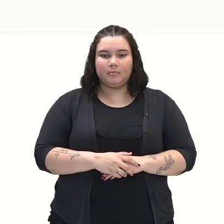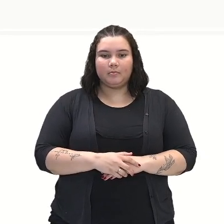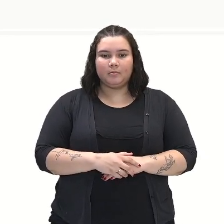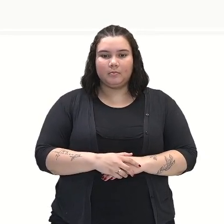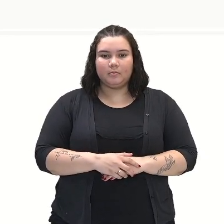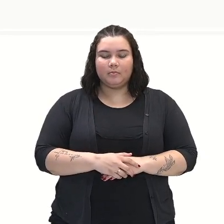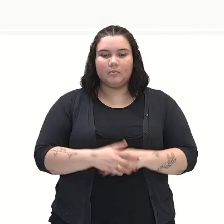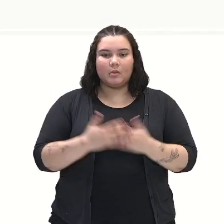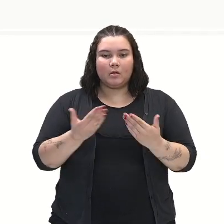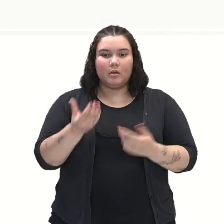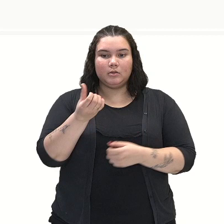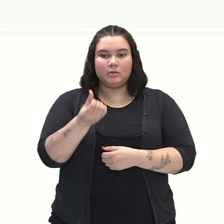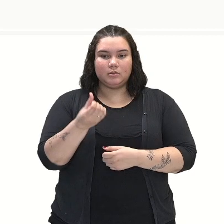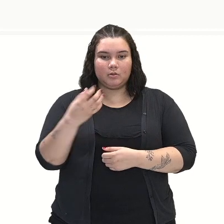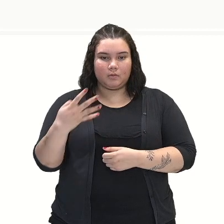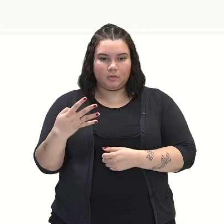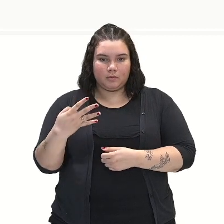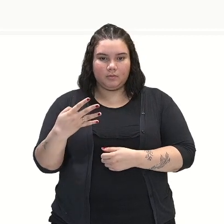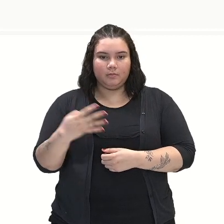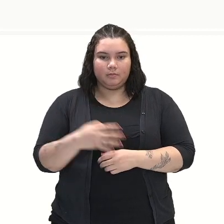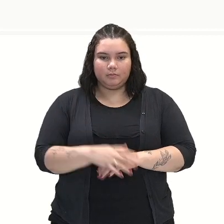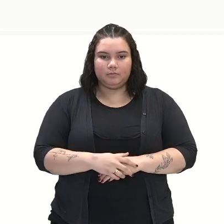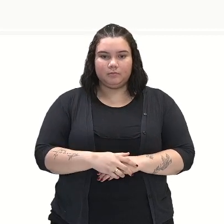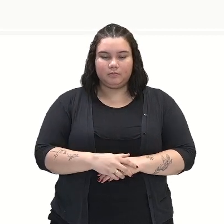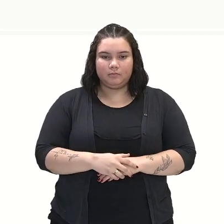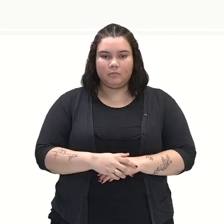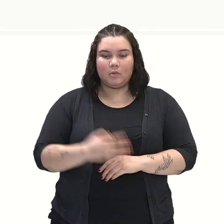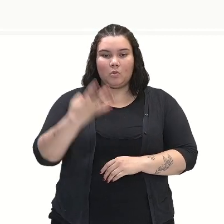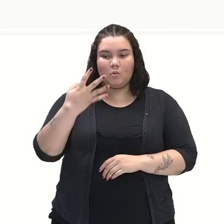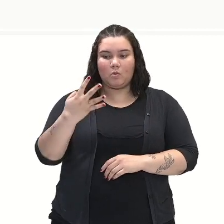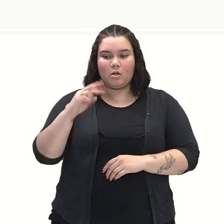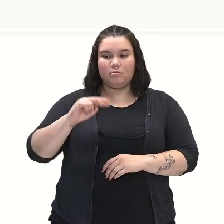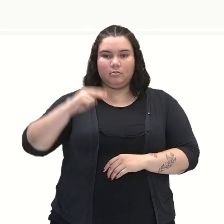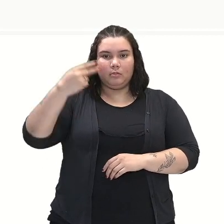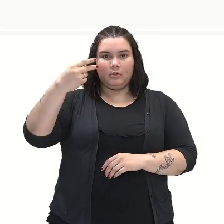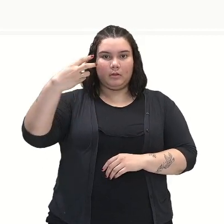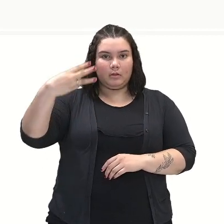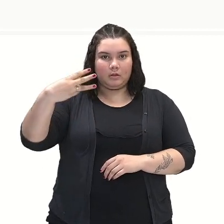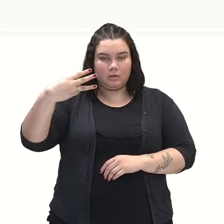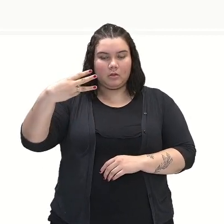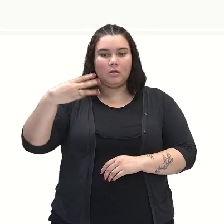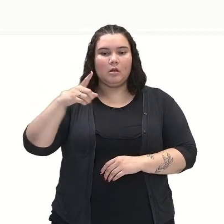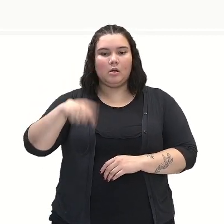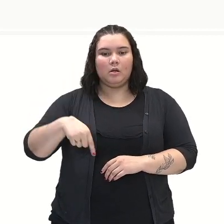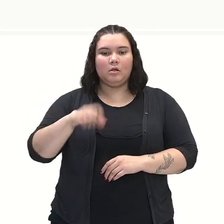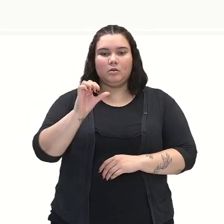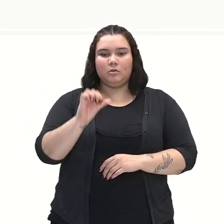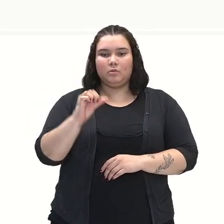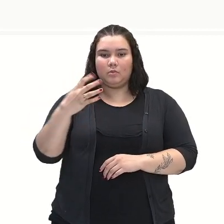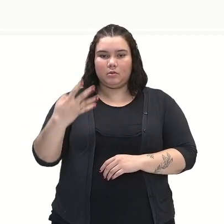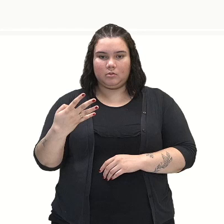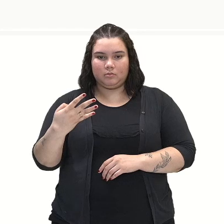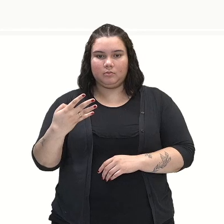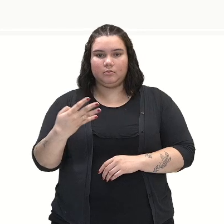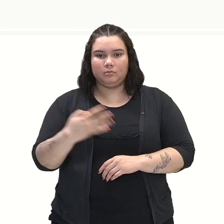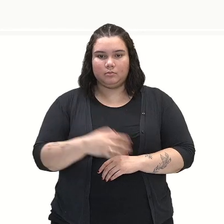Então, 64. Então, 4 elevado a 3 é igual a